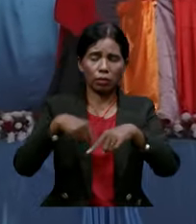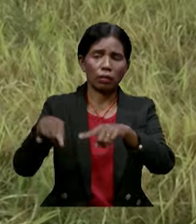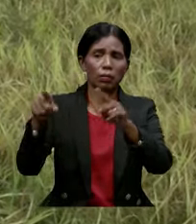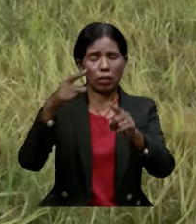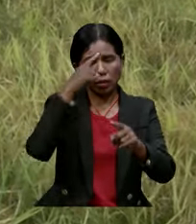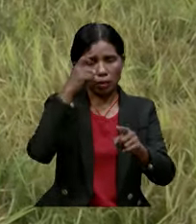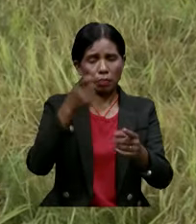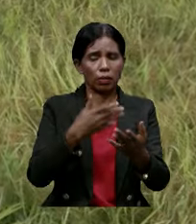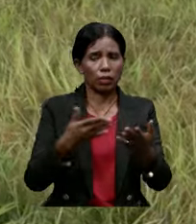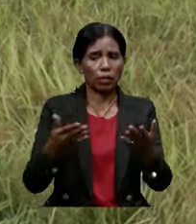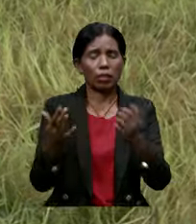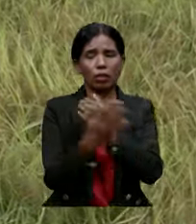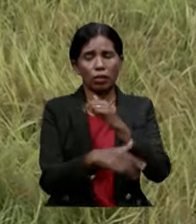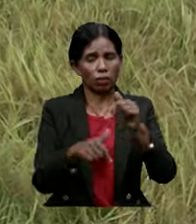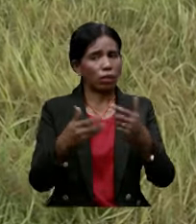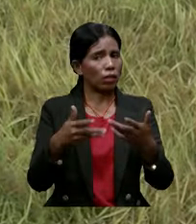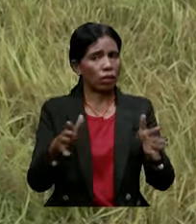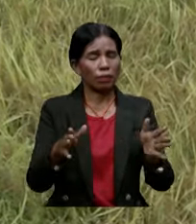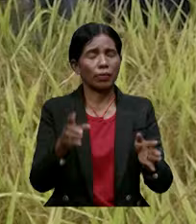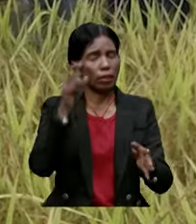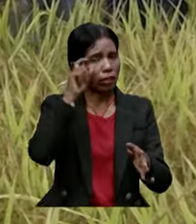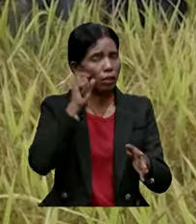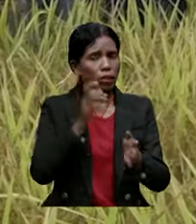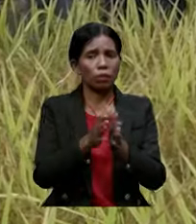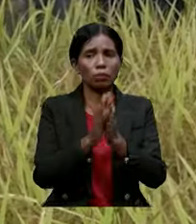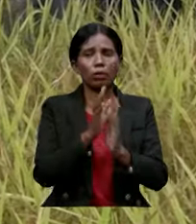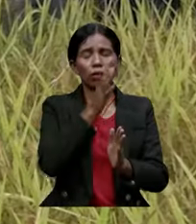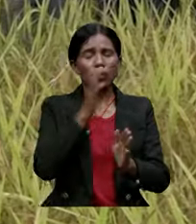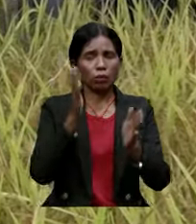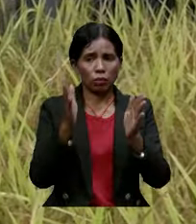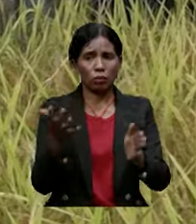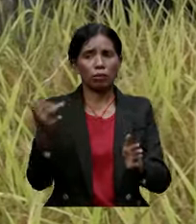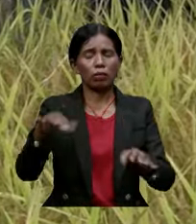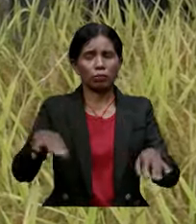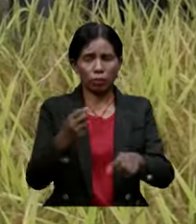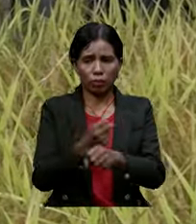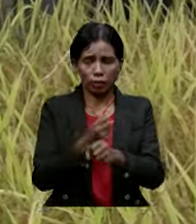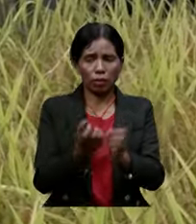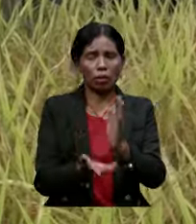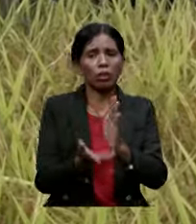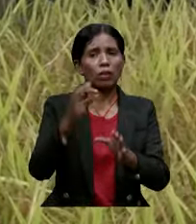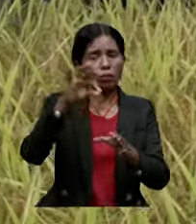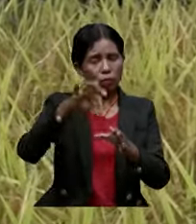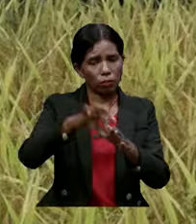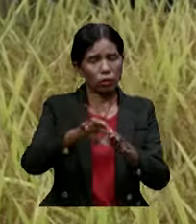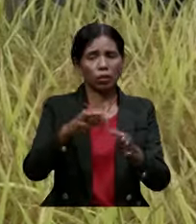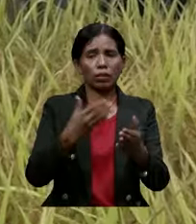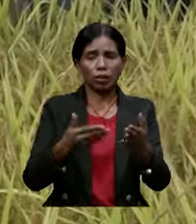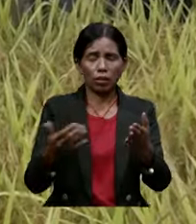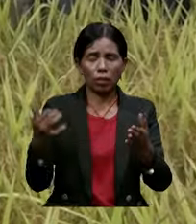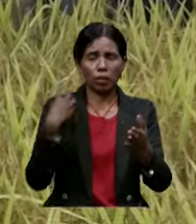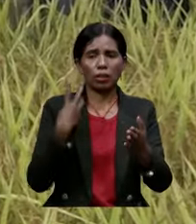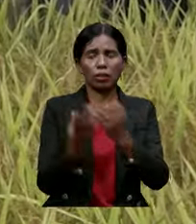produção railaran menos. Tamane senana husu povo agrikultor sira atu esforsuan hodiha sae produção iha railaran. Nune bele redus